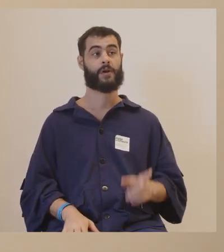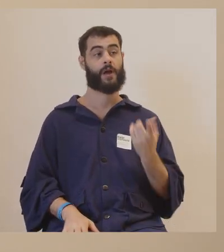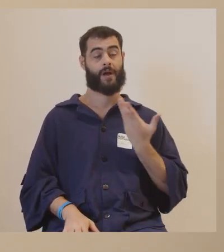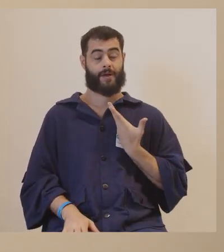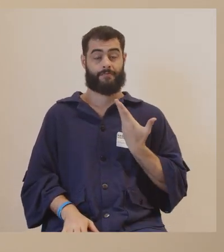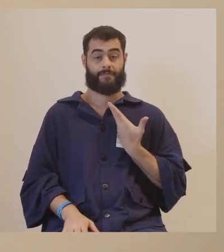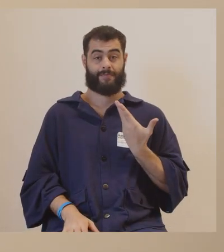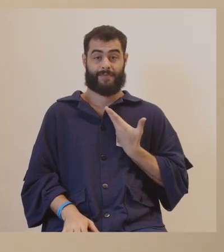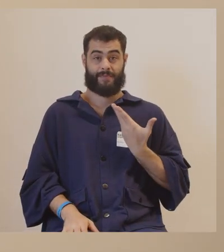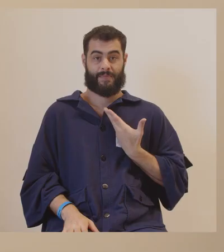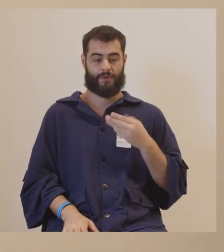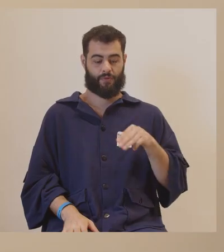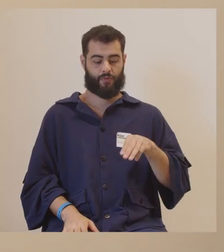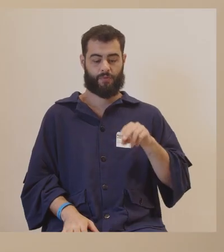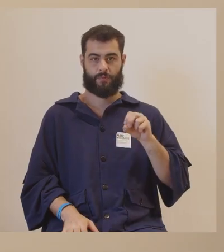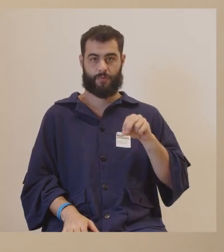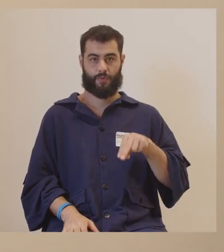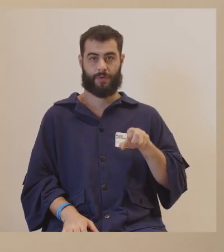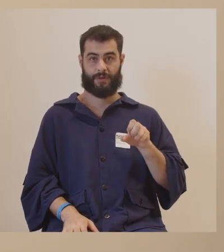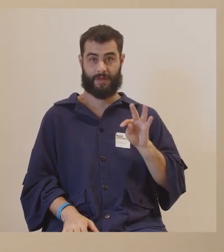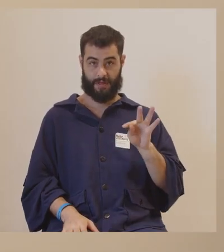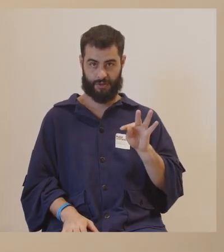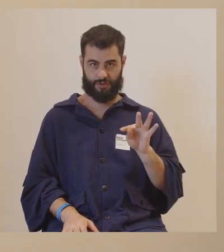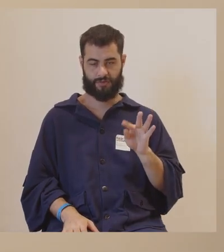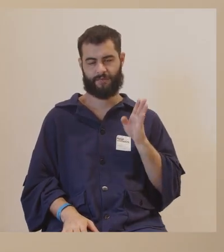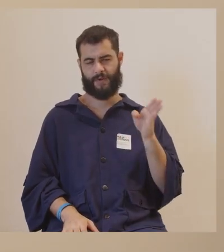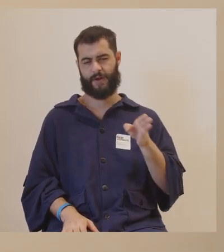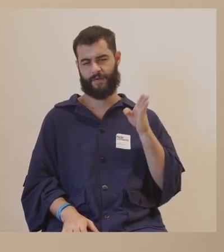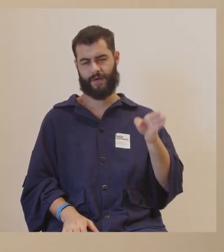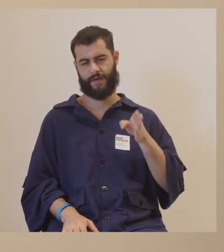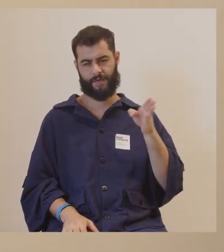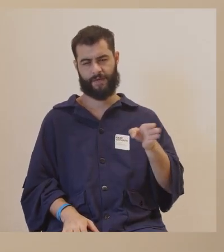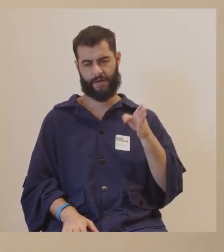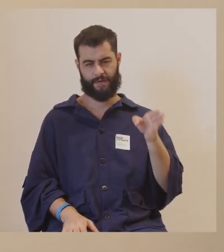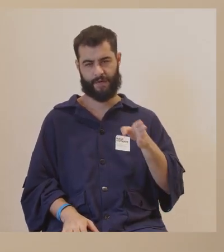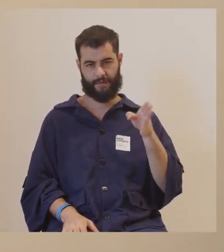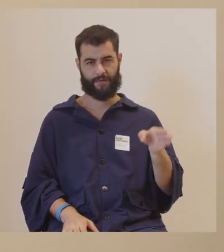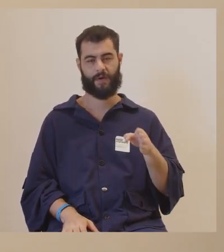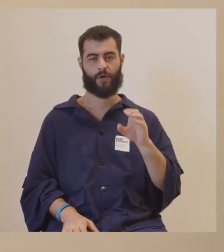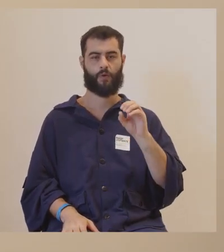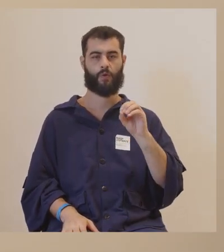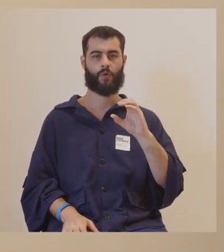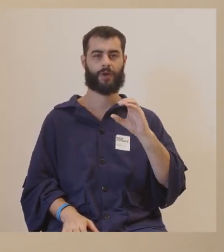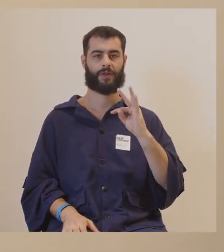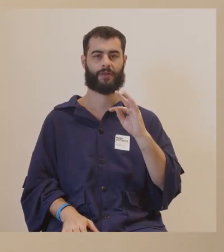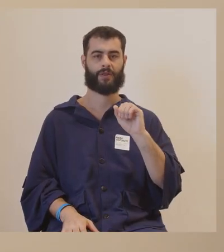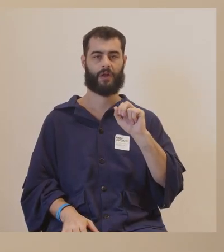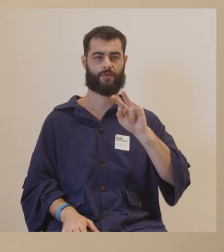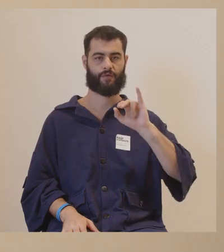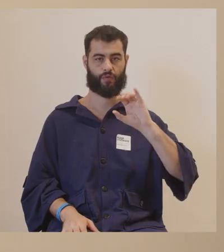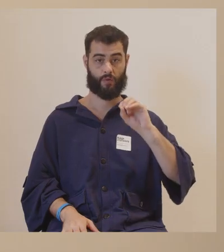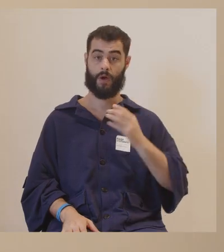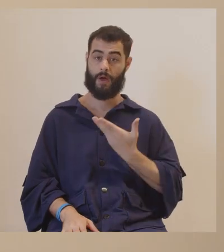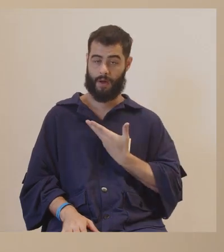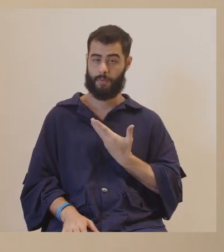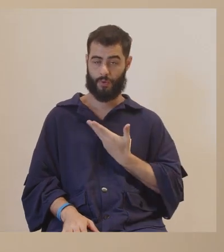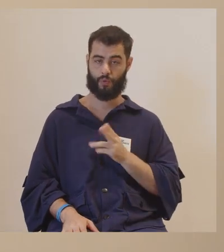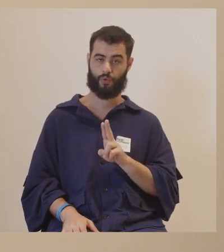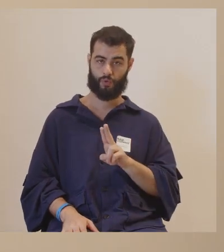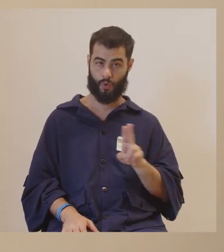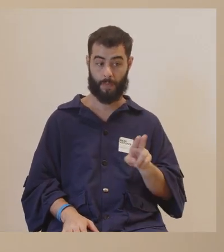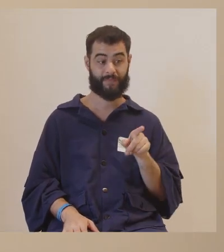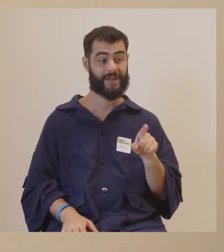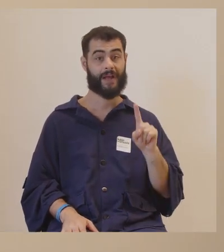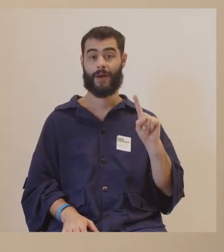o jardim dele em Giverny, é o escritor simbolista Octave Mirbeau. E o Mirbeau vai ser o primeiro a fazer uma